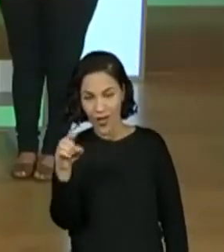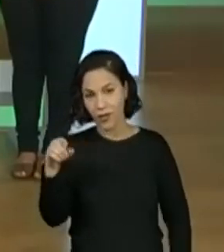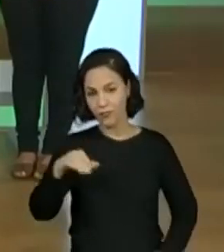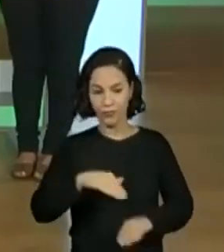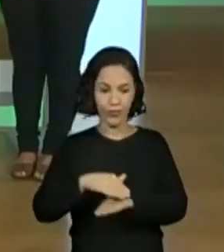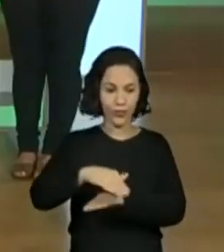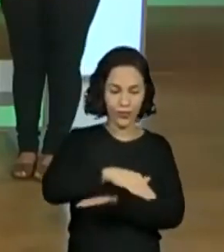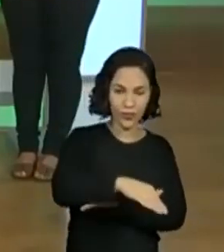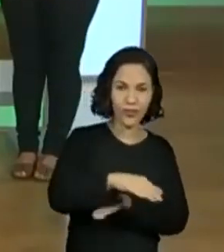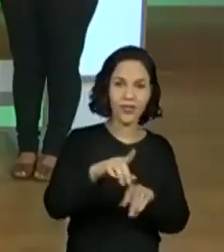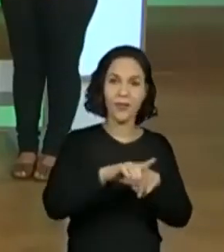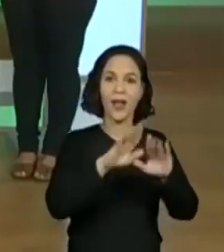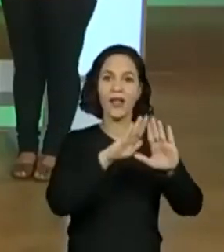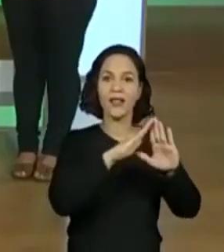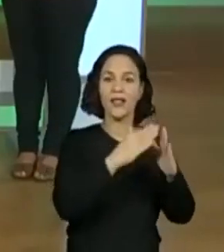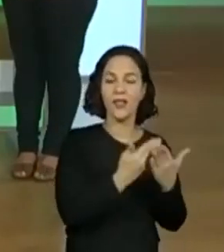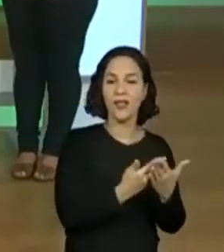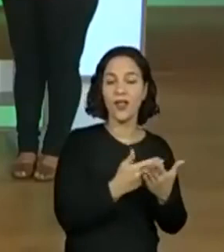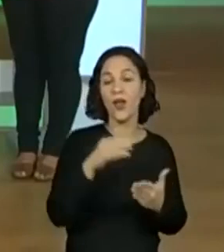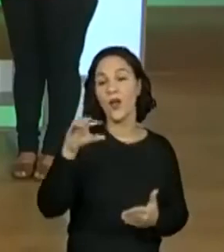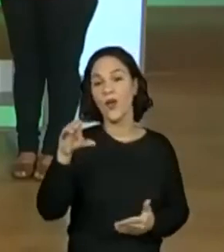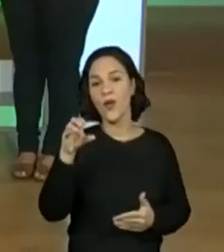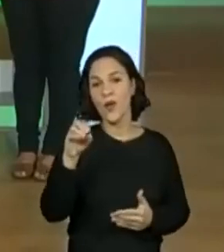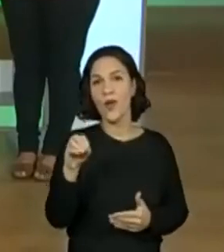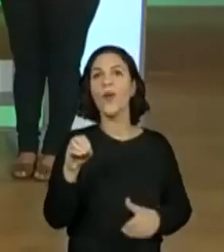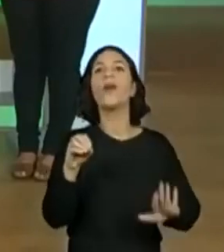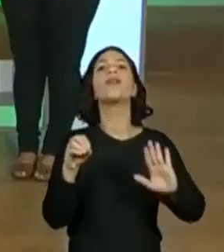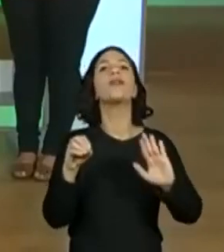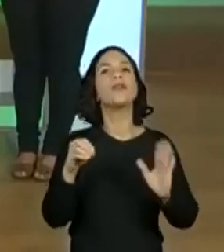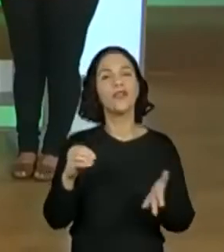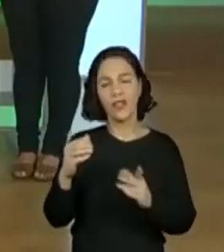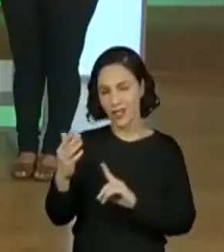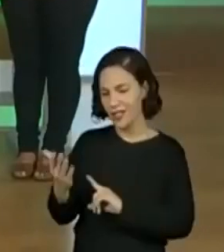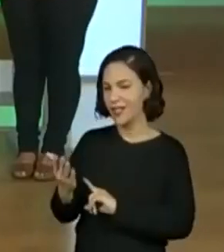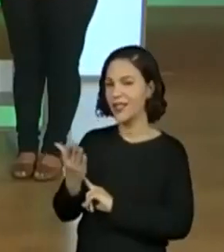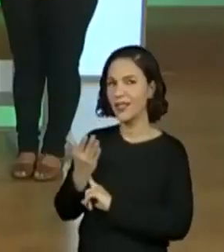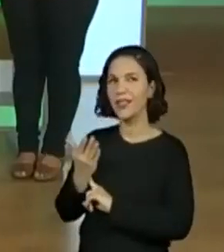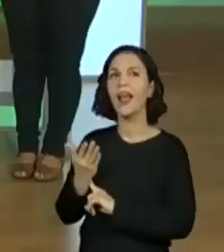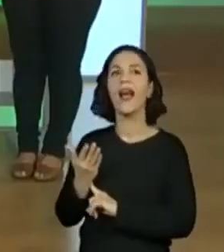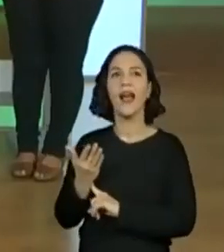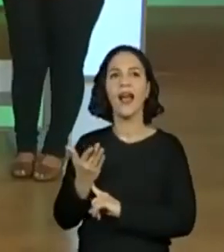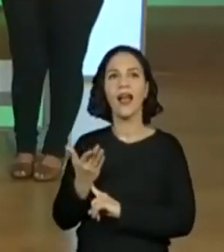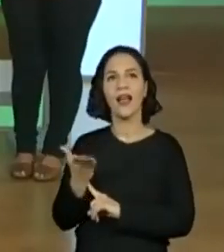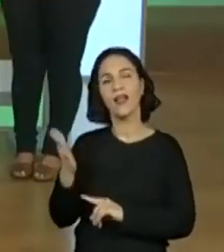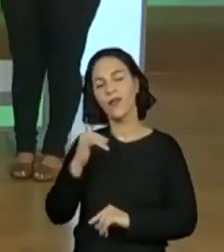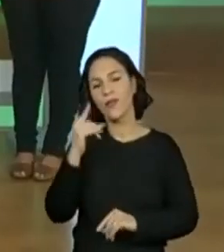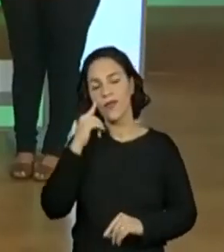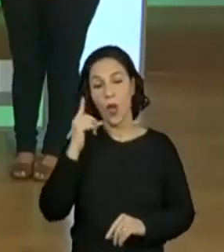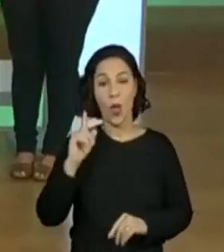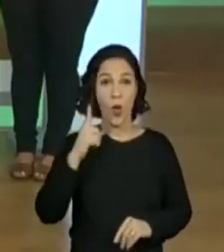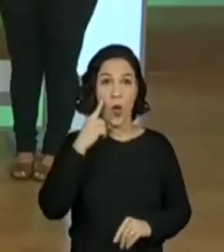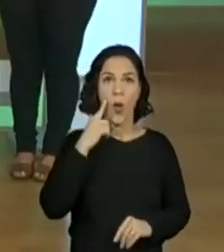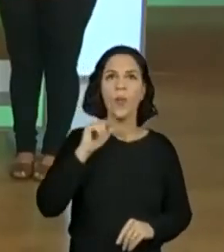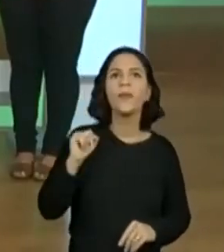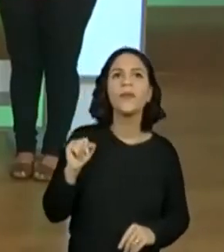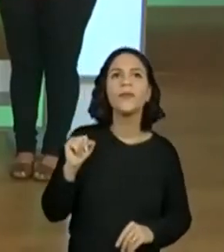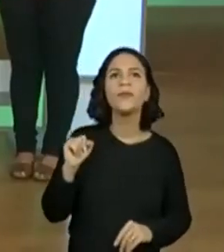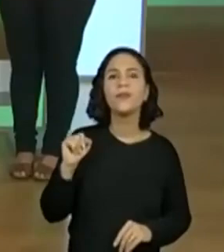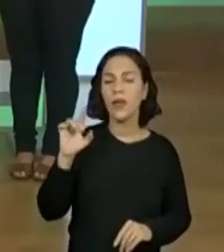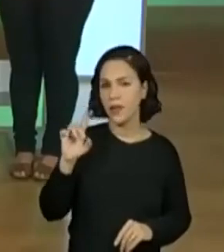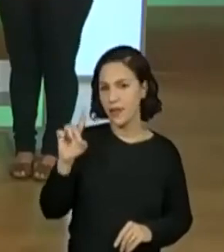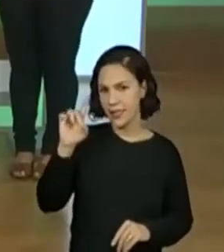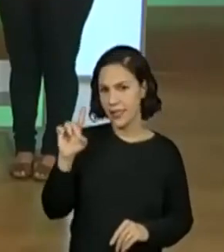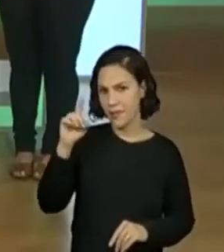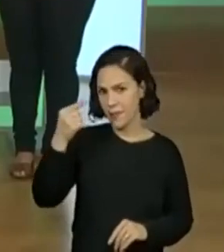Fácil, fácil. Já estão colocando ali que o esco ajuda na escorregador. Ah, então vamos ver. Vamos. Olha, Pro, nessa